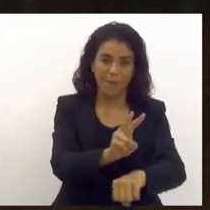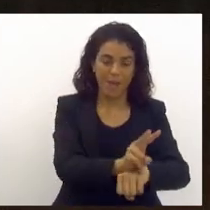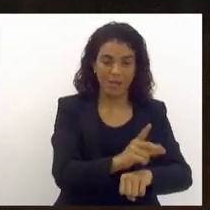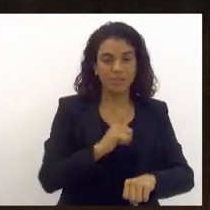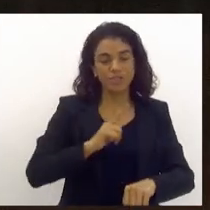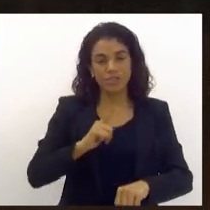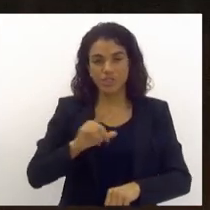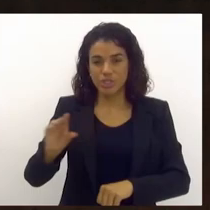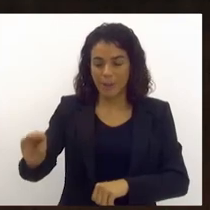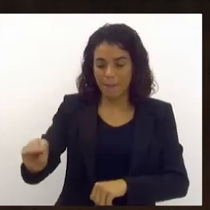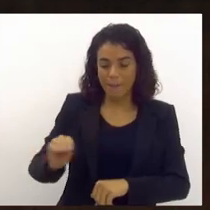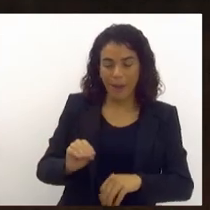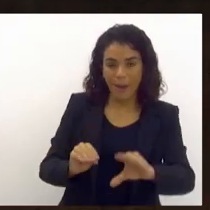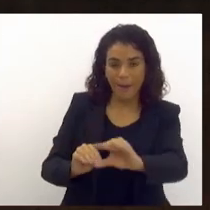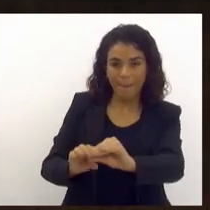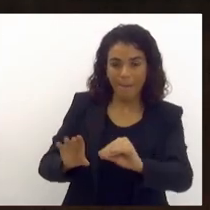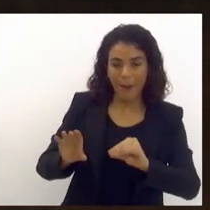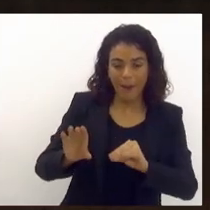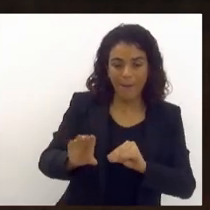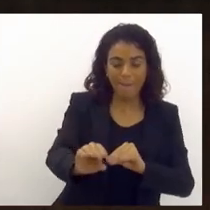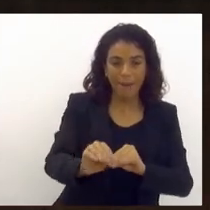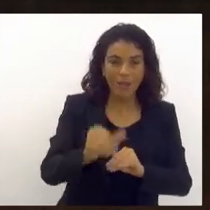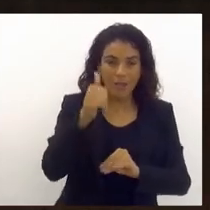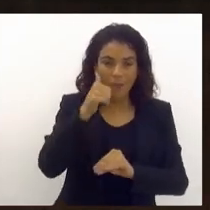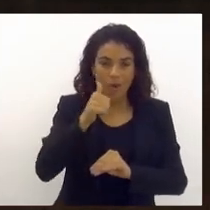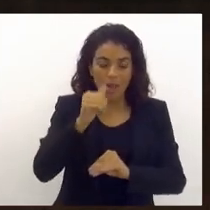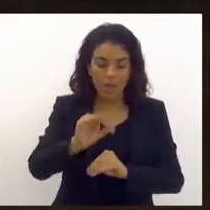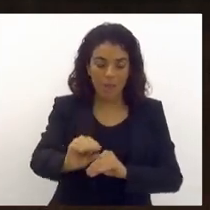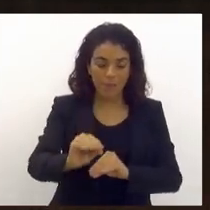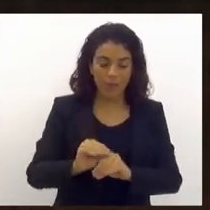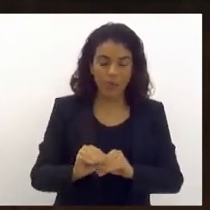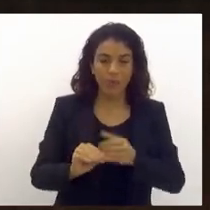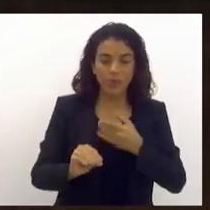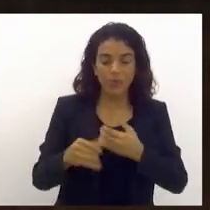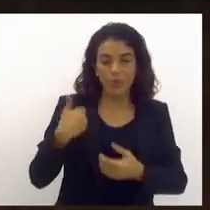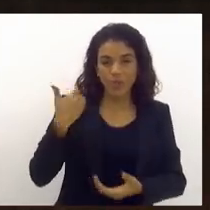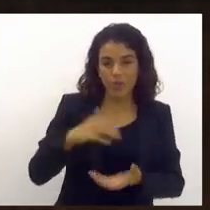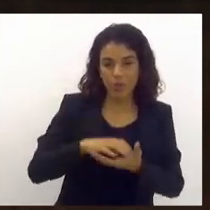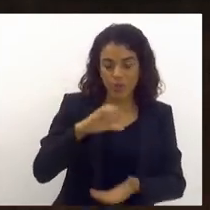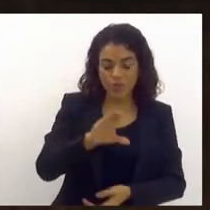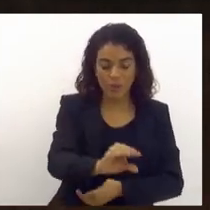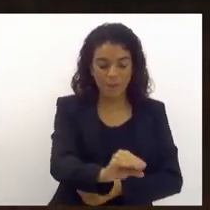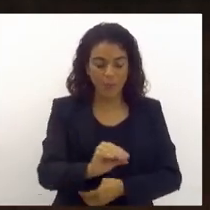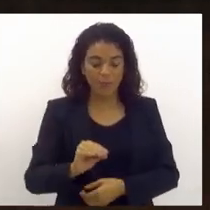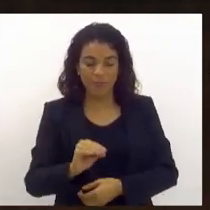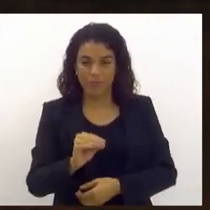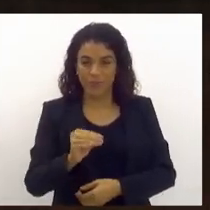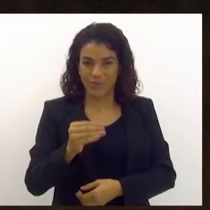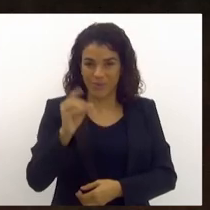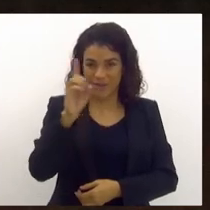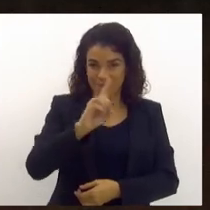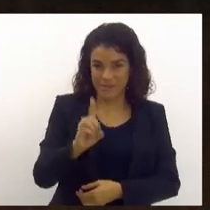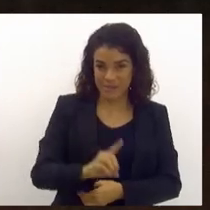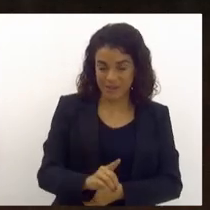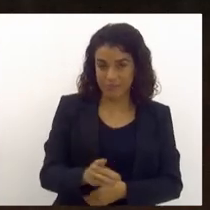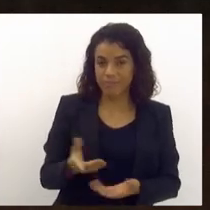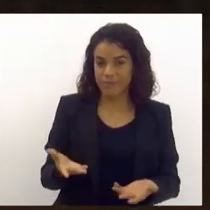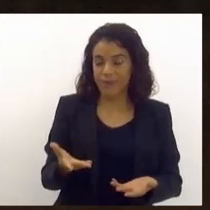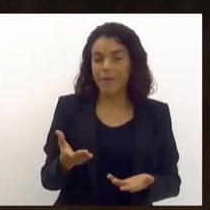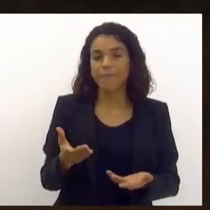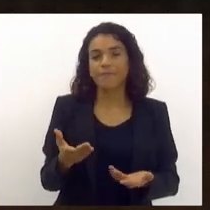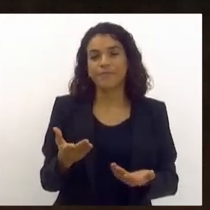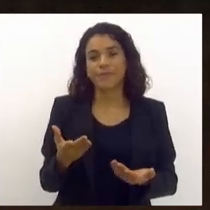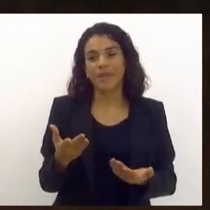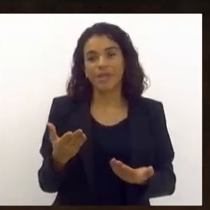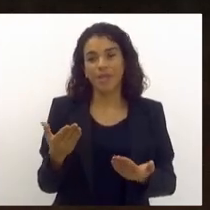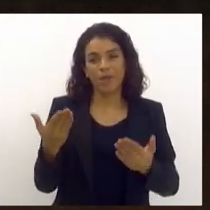remanejamentos muito pequenos, como o da mulher, do idoso, do deficiente. E aí eu vou divergir do